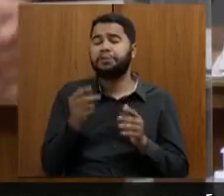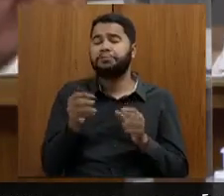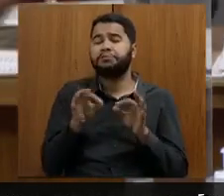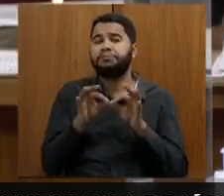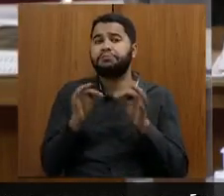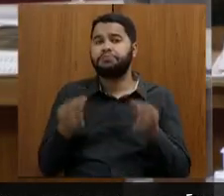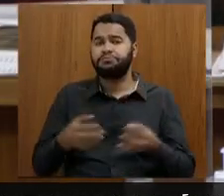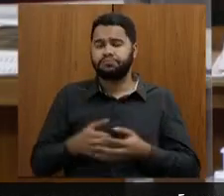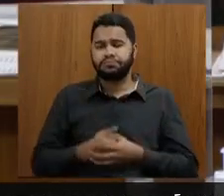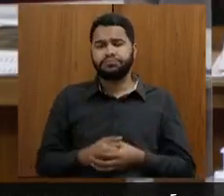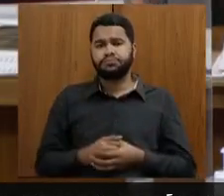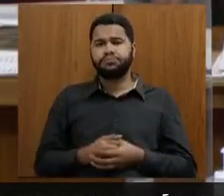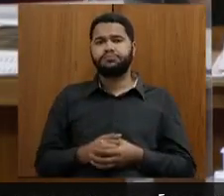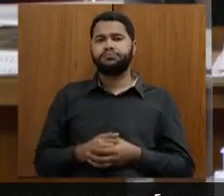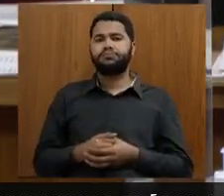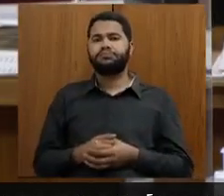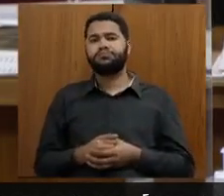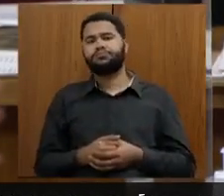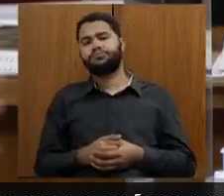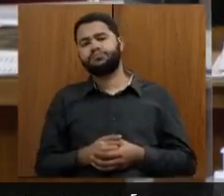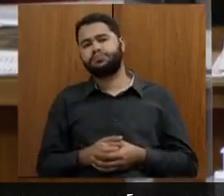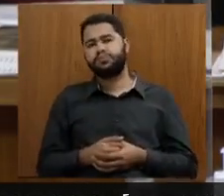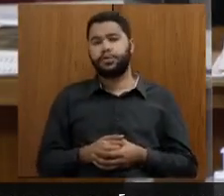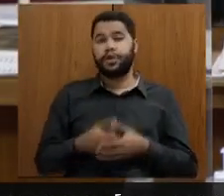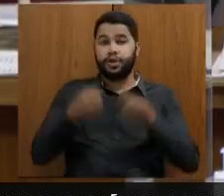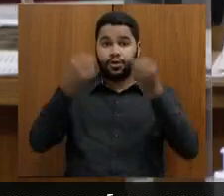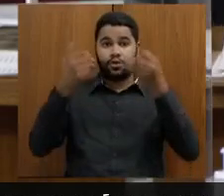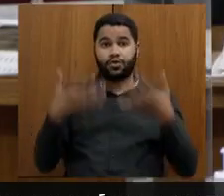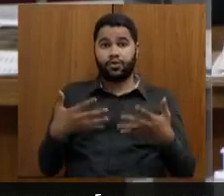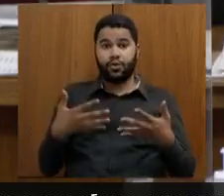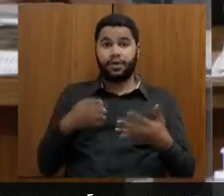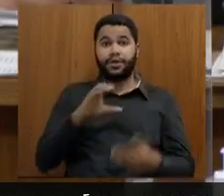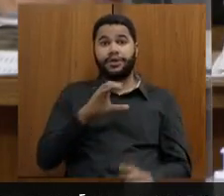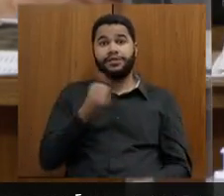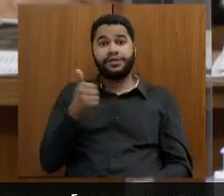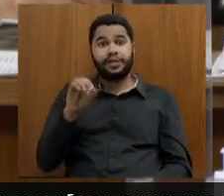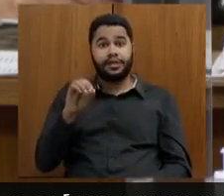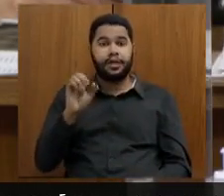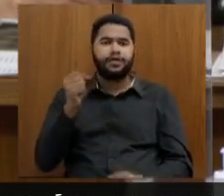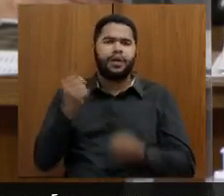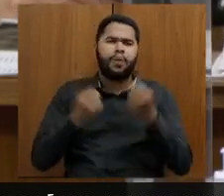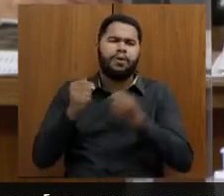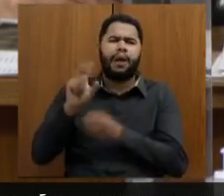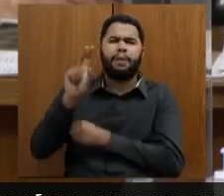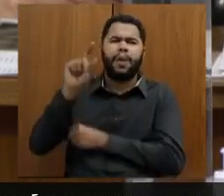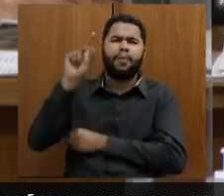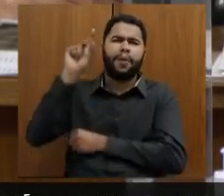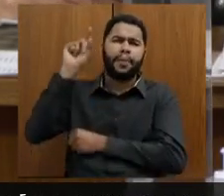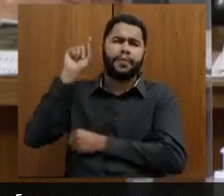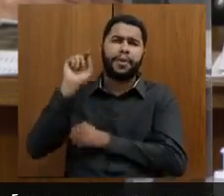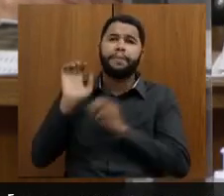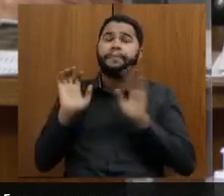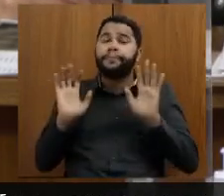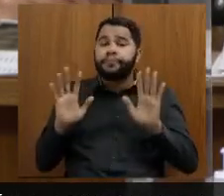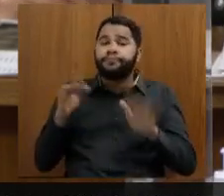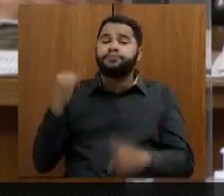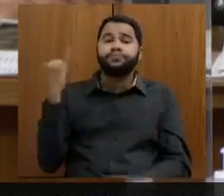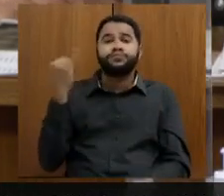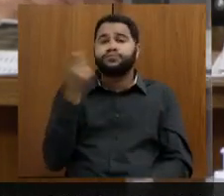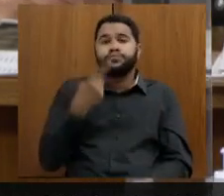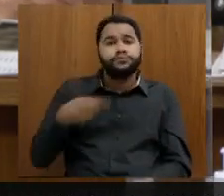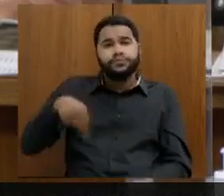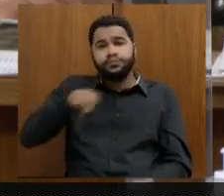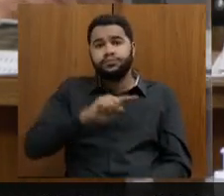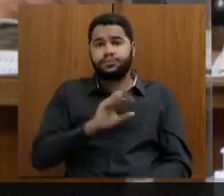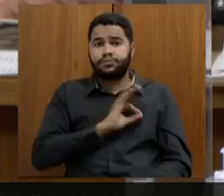vaquinha amarradinha lá na traseira do carro velho daquele eu tô falando não sei dessa para fazer repente que era um carro muito antigo mas isso é importante